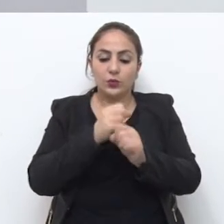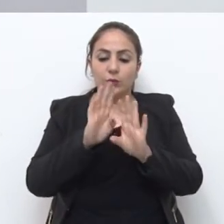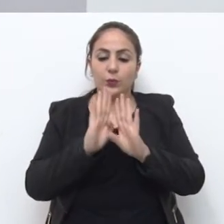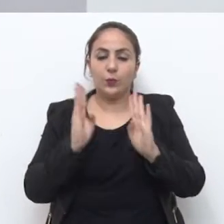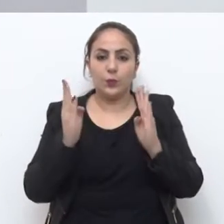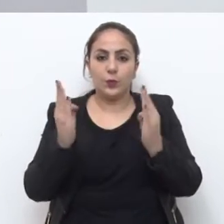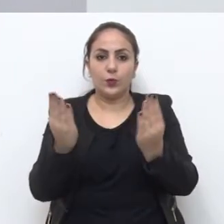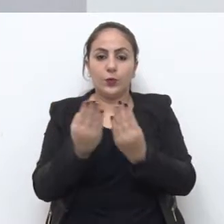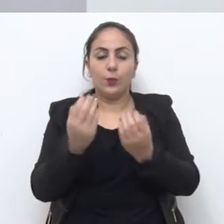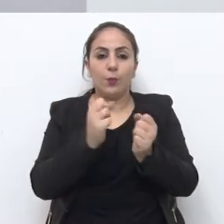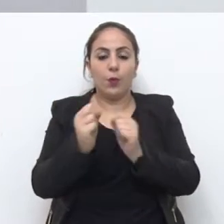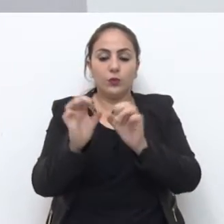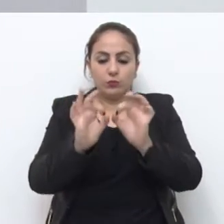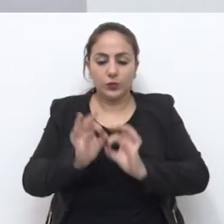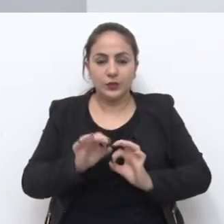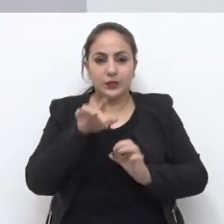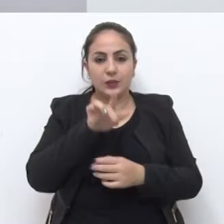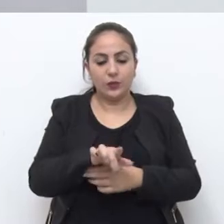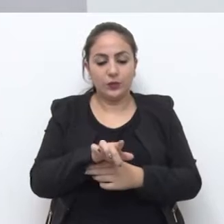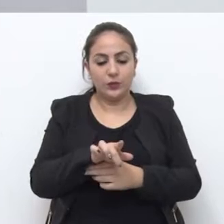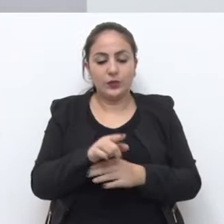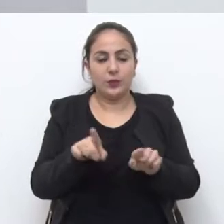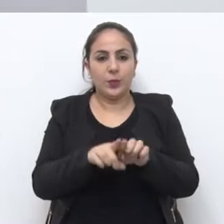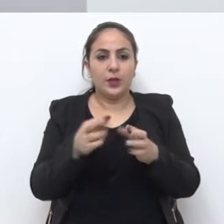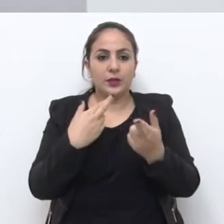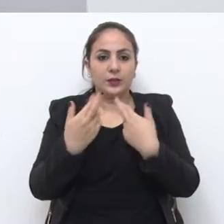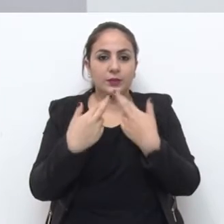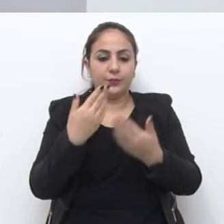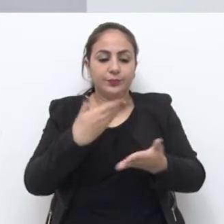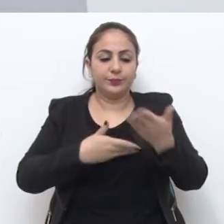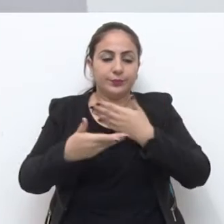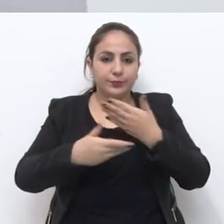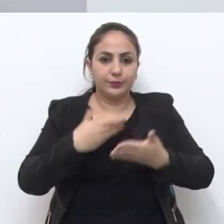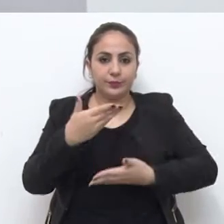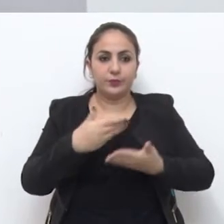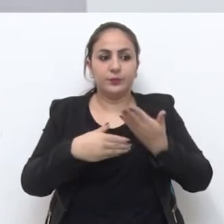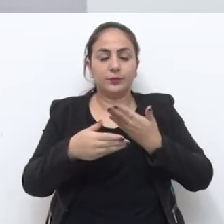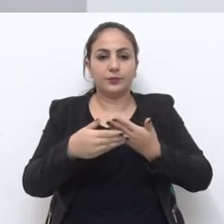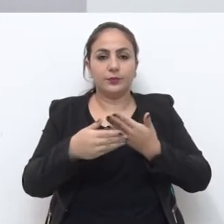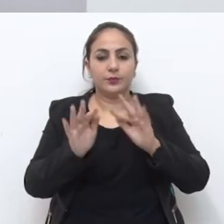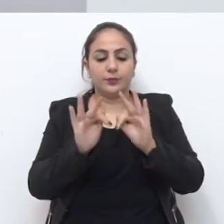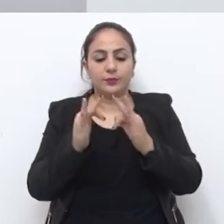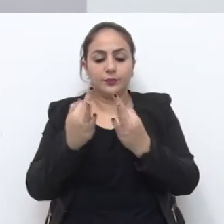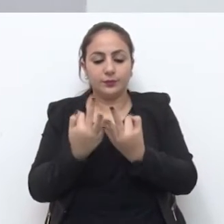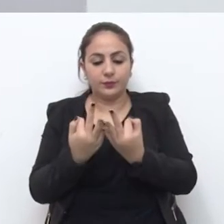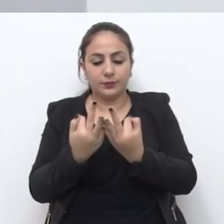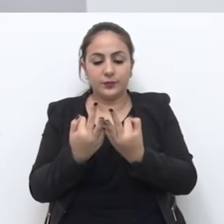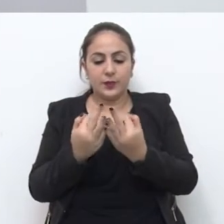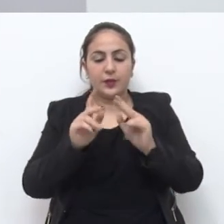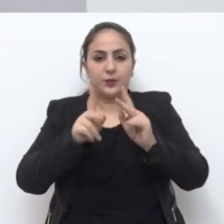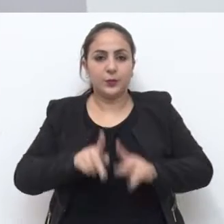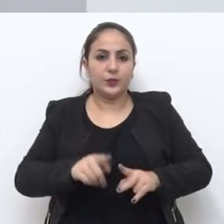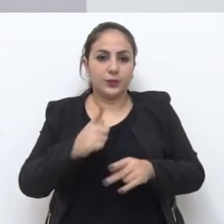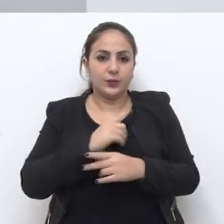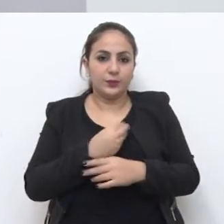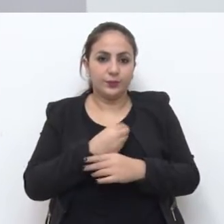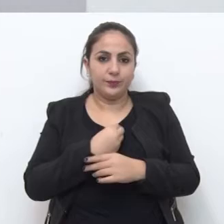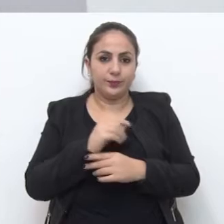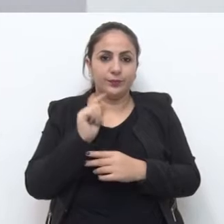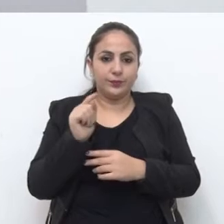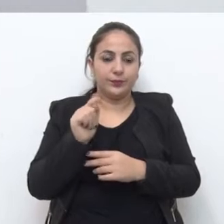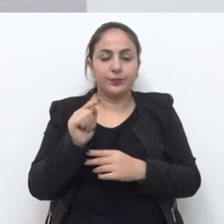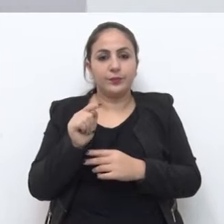desse muro possa haver uma reorganização em relação ao atendimento dos familiares, né, das pessoas que estão